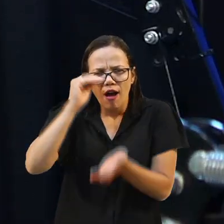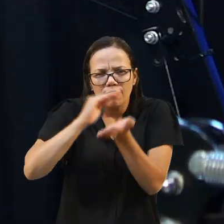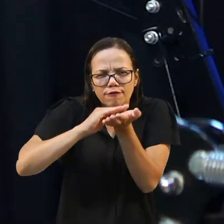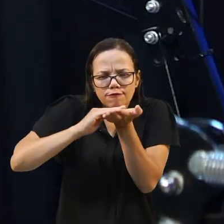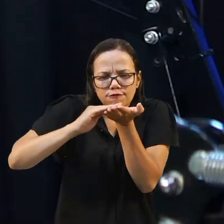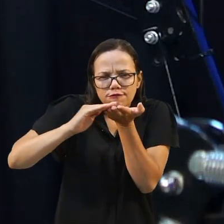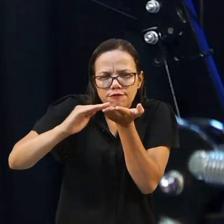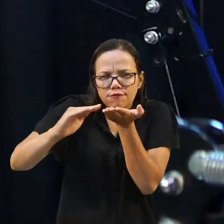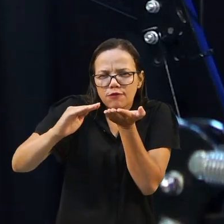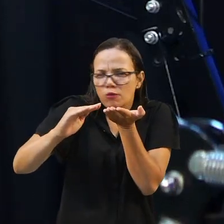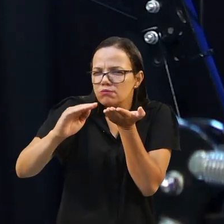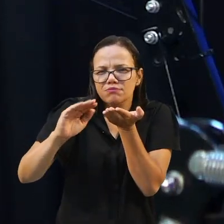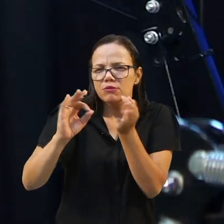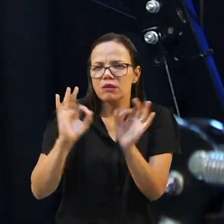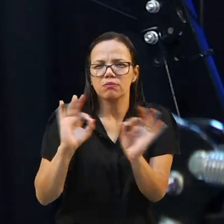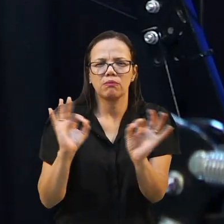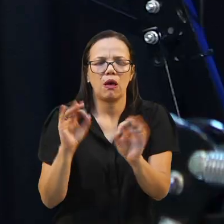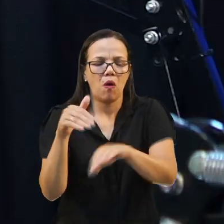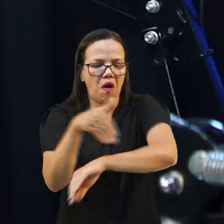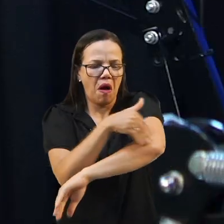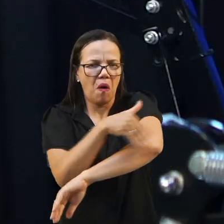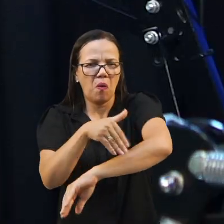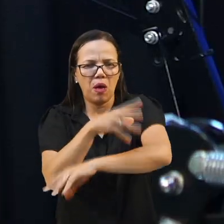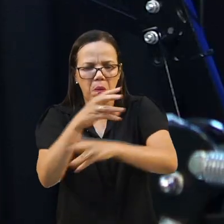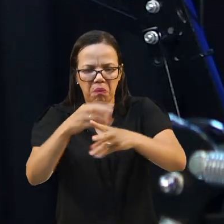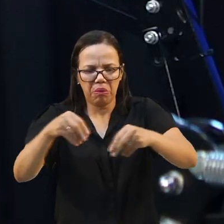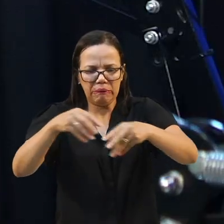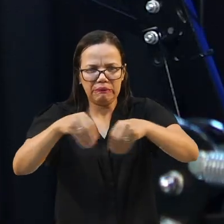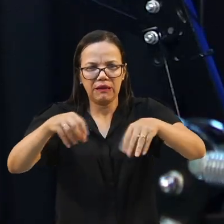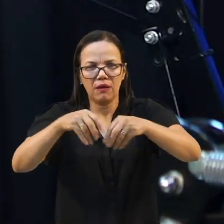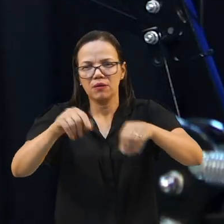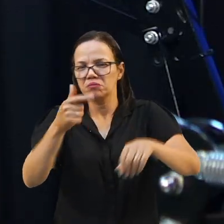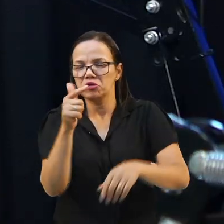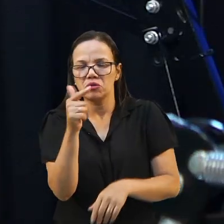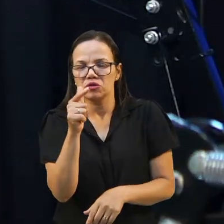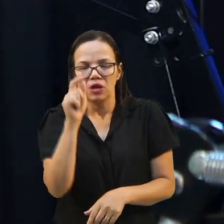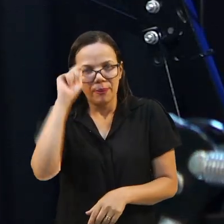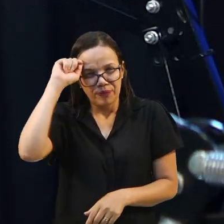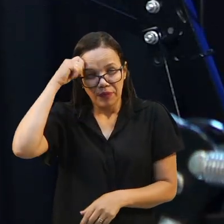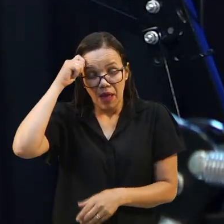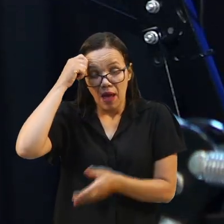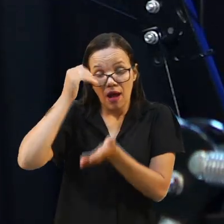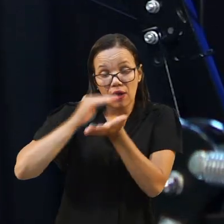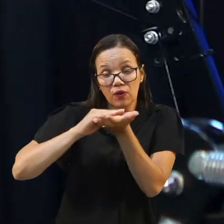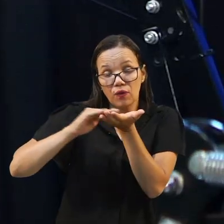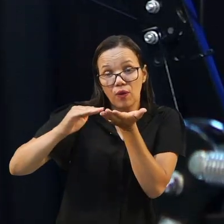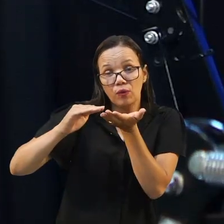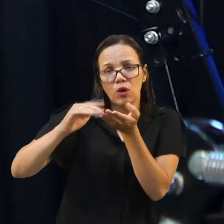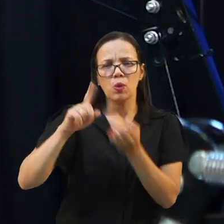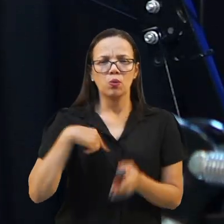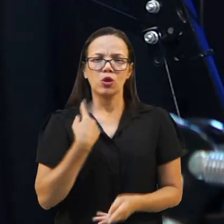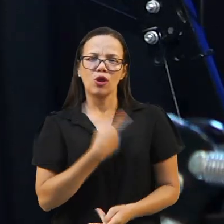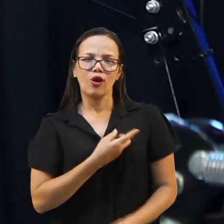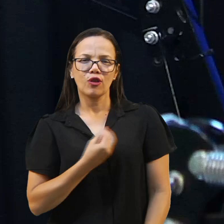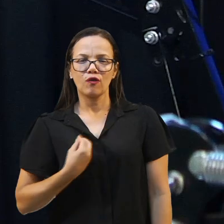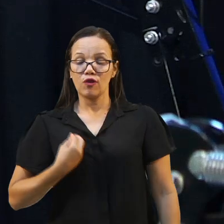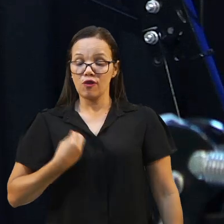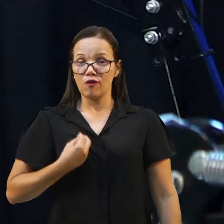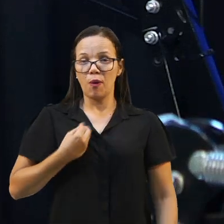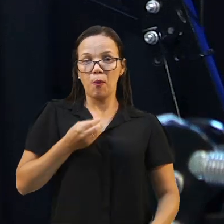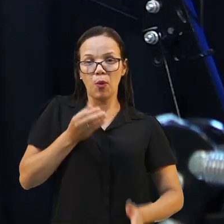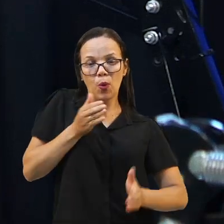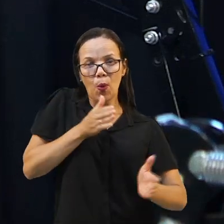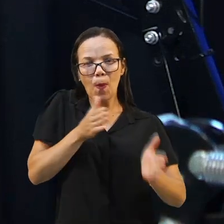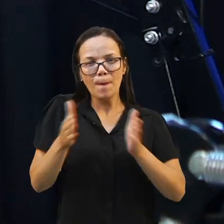terra, né? As ruas não tinham nem calçamento, nem nada. Então, nós vivemos todo esse período,